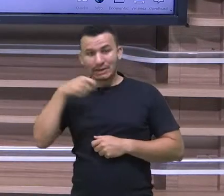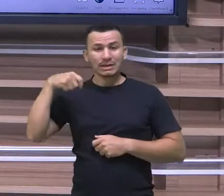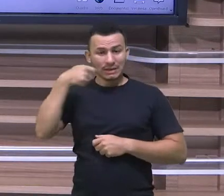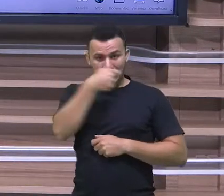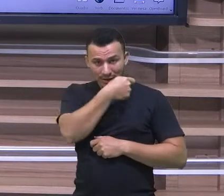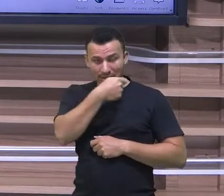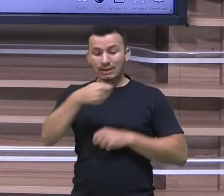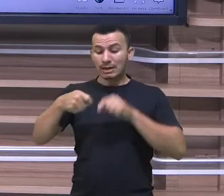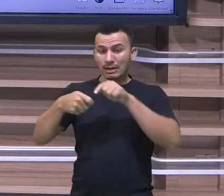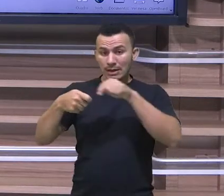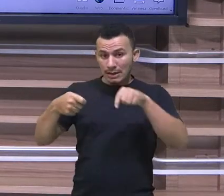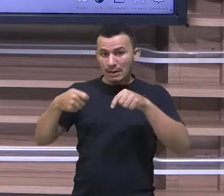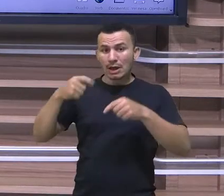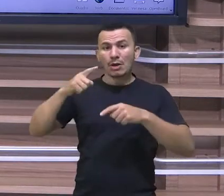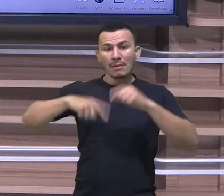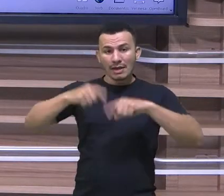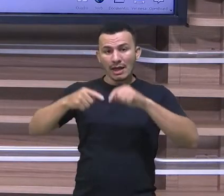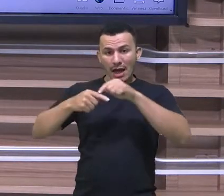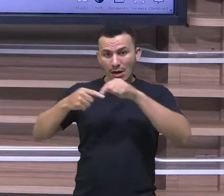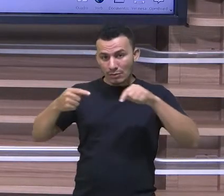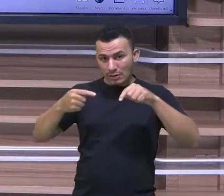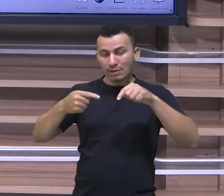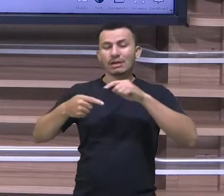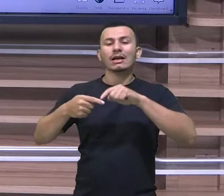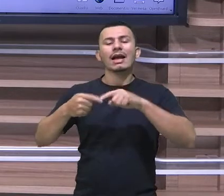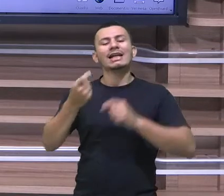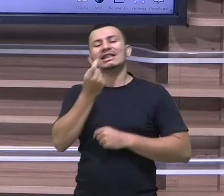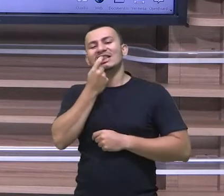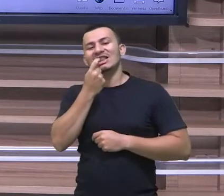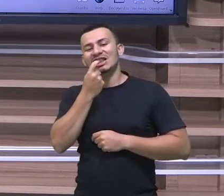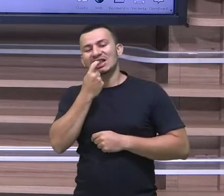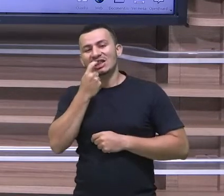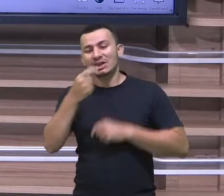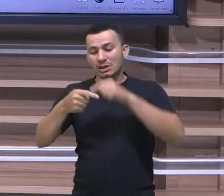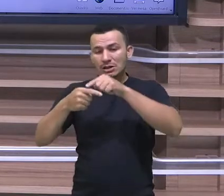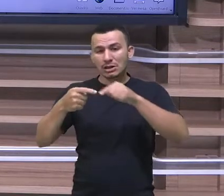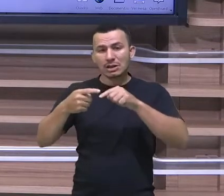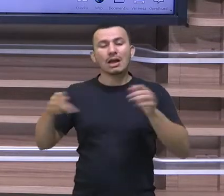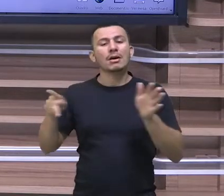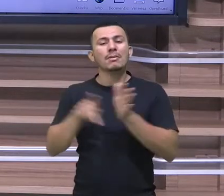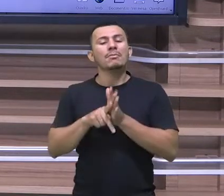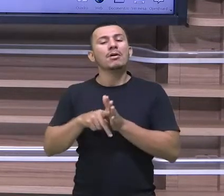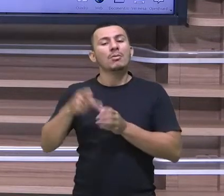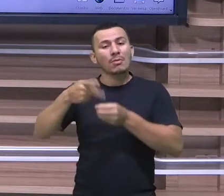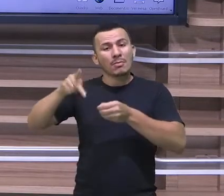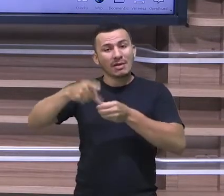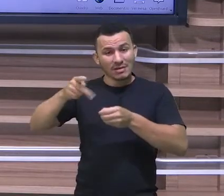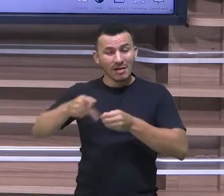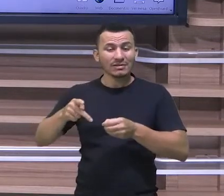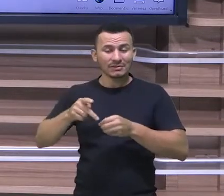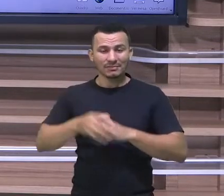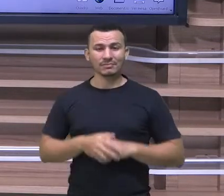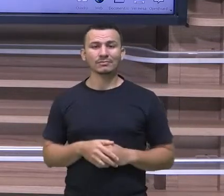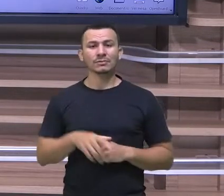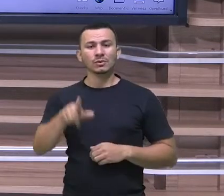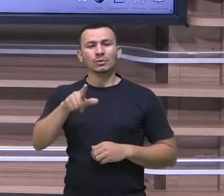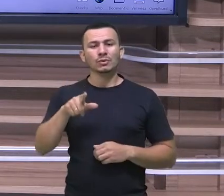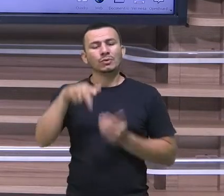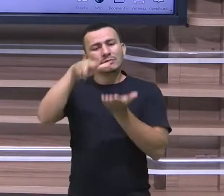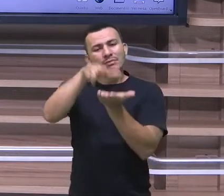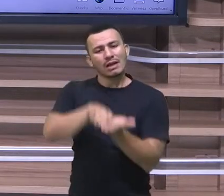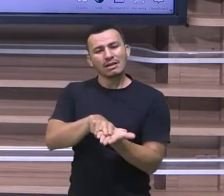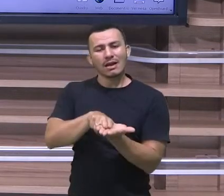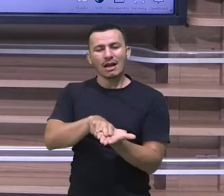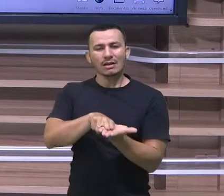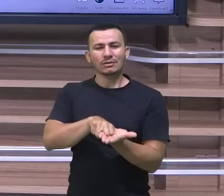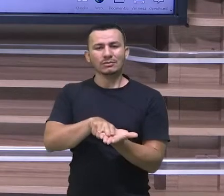você usa, ela é feita de plástico provavelmente, e esse plástico é um subproduto do petróleo. Tu tá deitado na tua